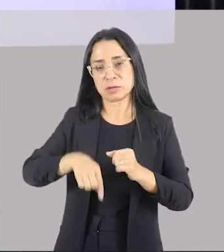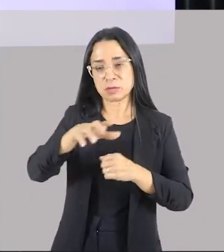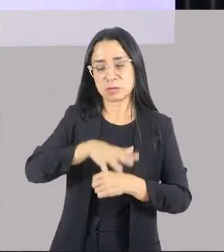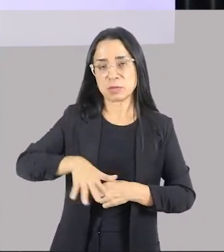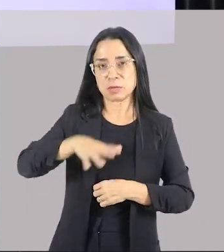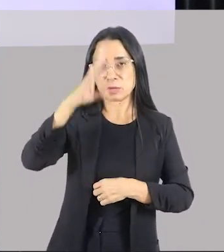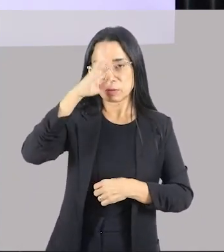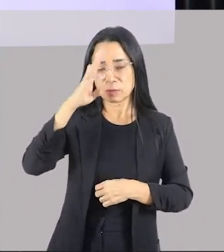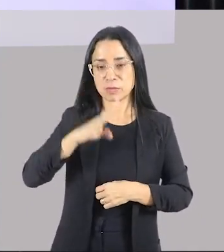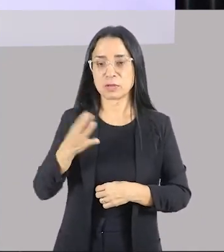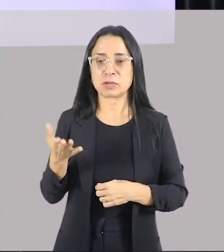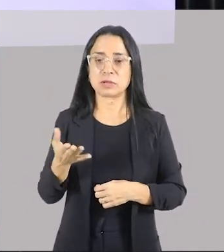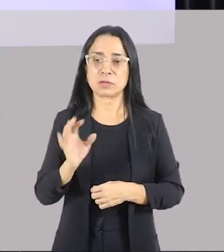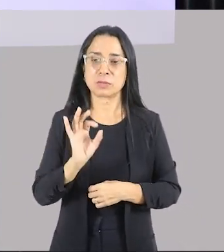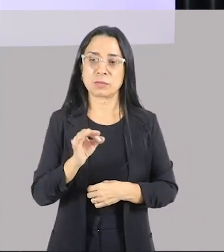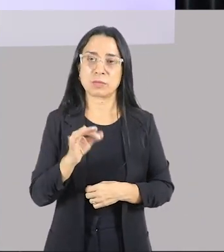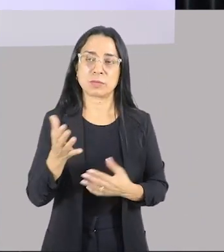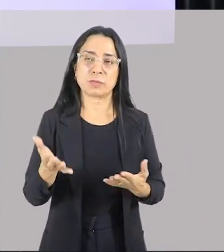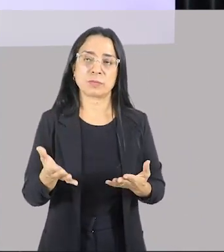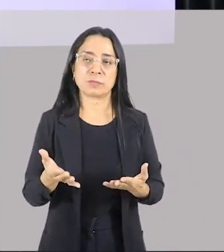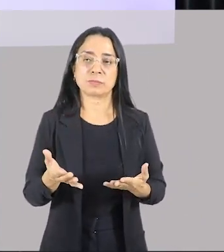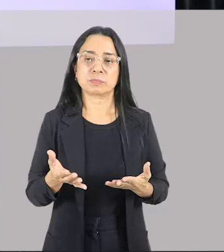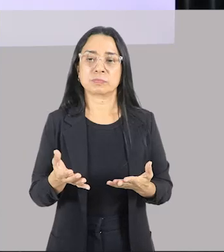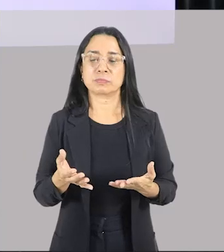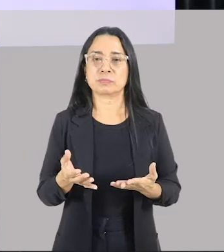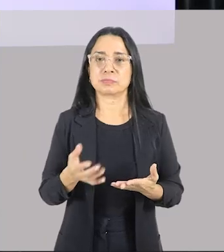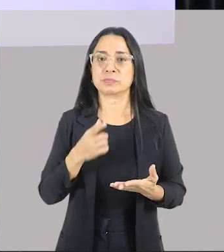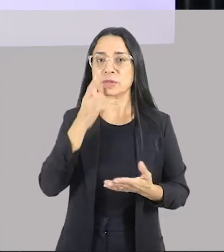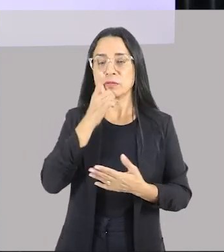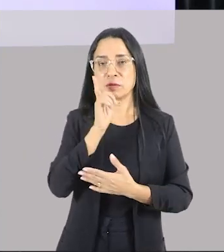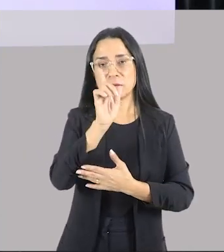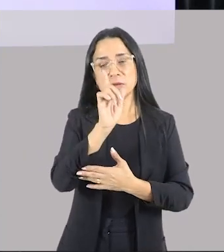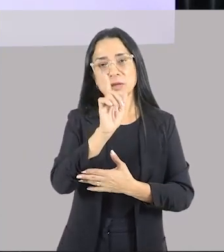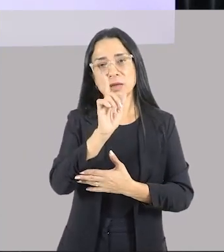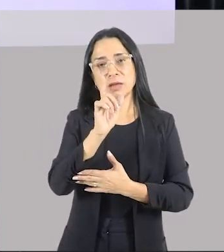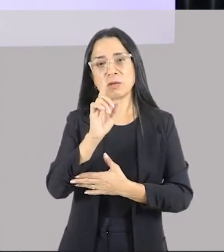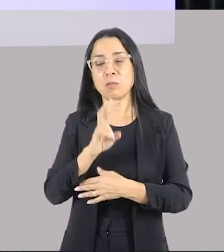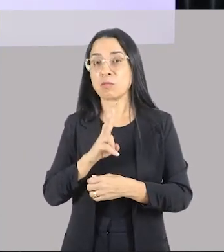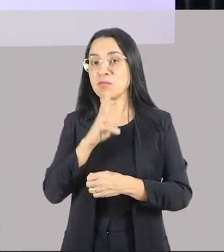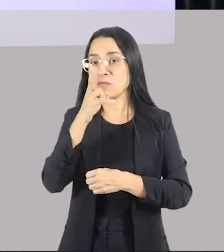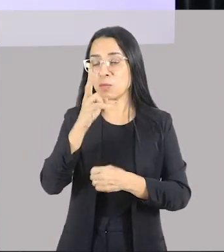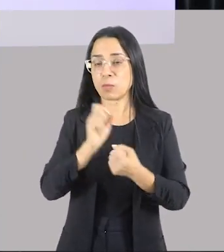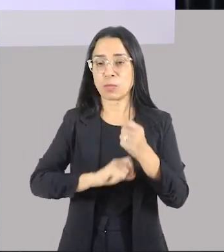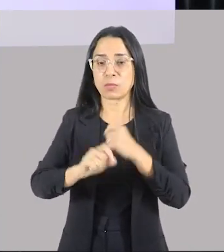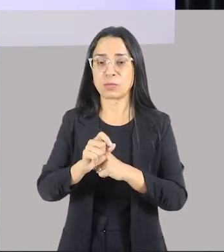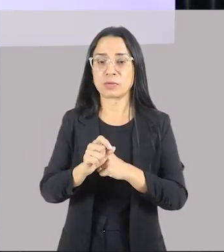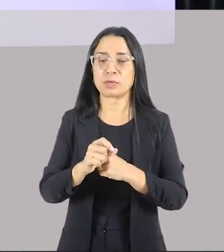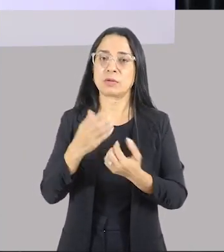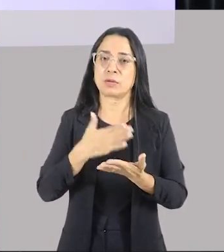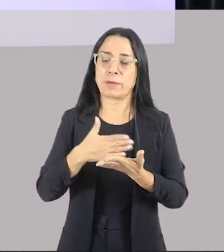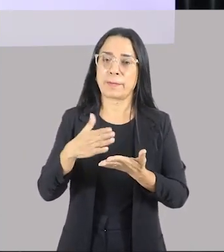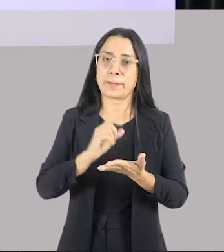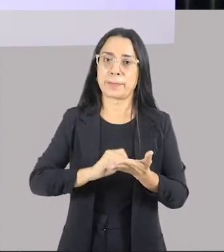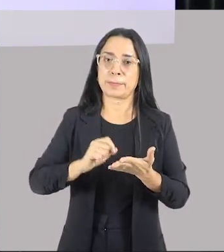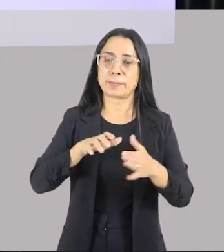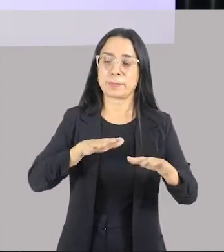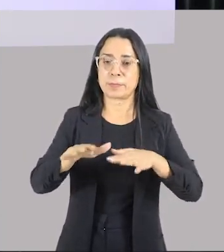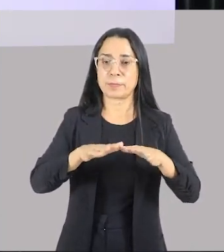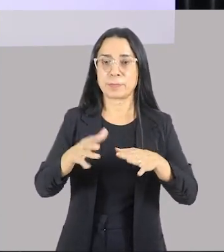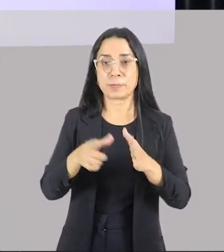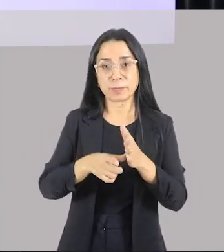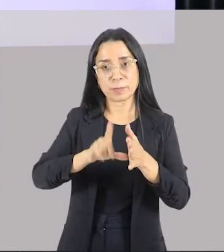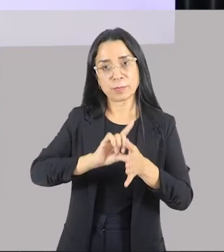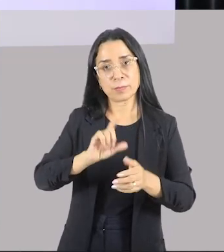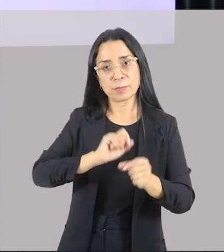essa mobilização operária, a partir dessas greves, né, ganharam um corpo maior. Ganharam também, a partir, claro, dessa mobilização anterior, que já